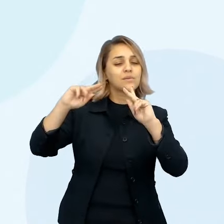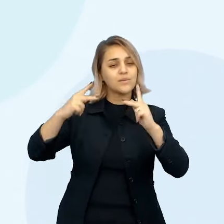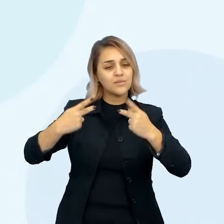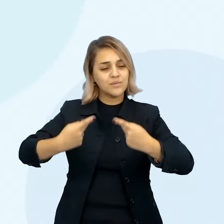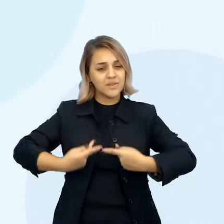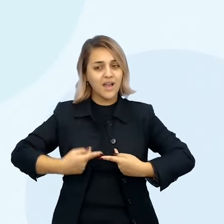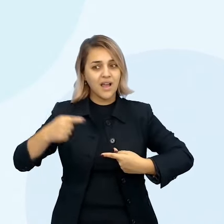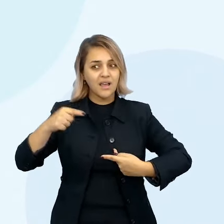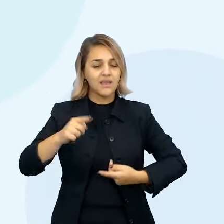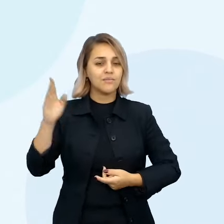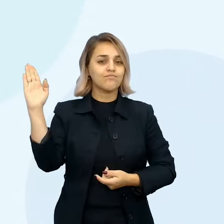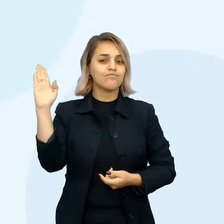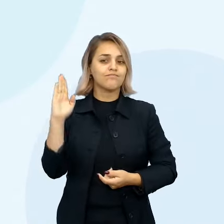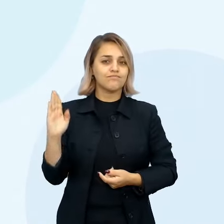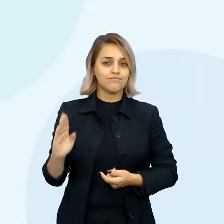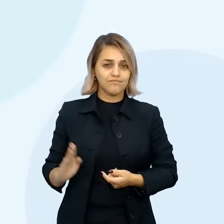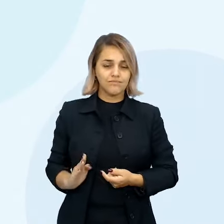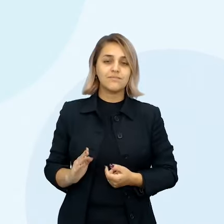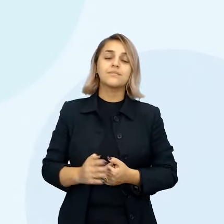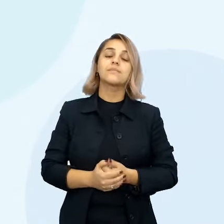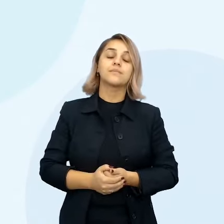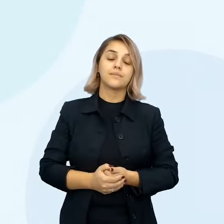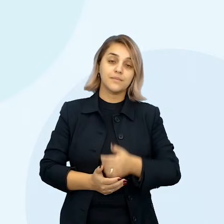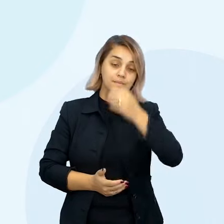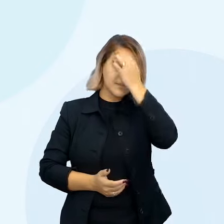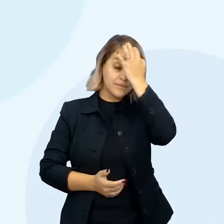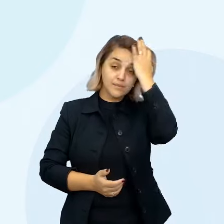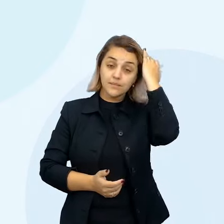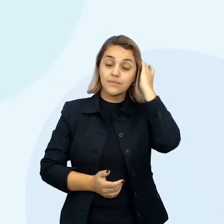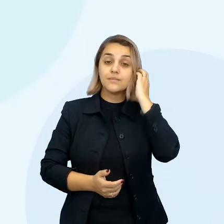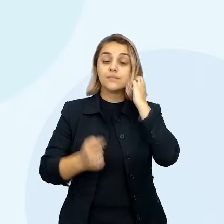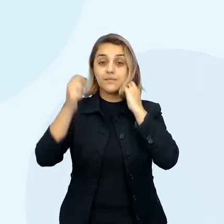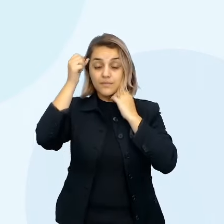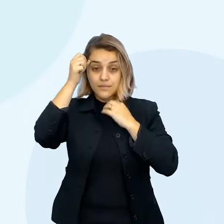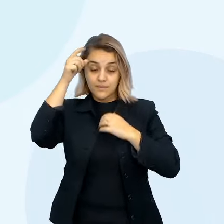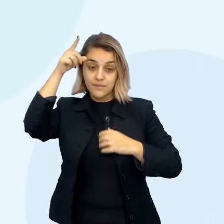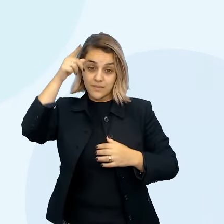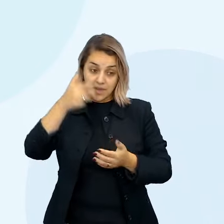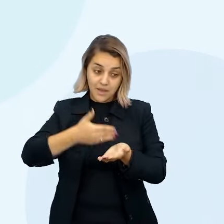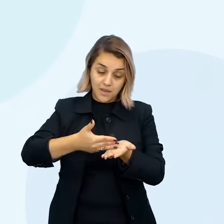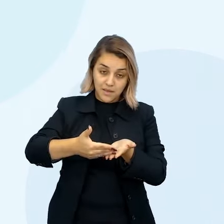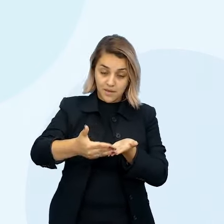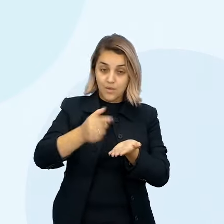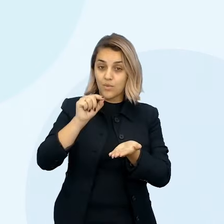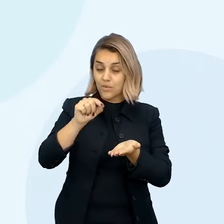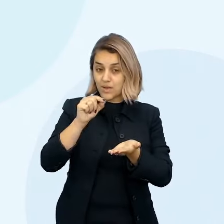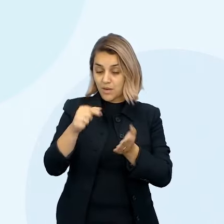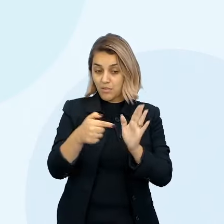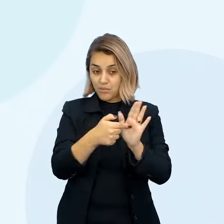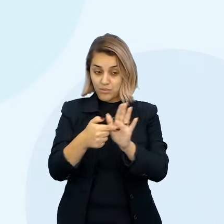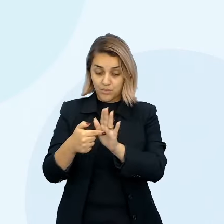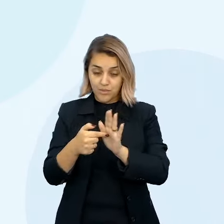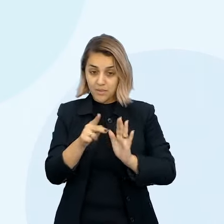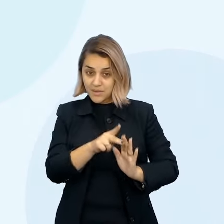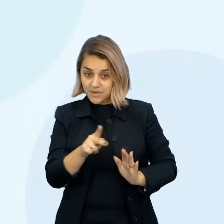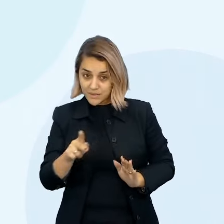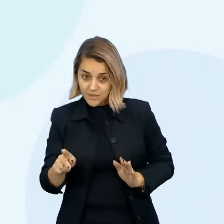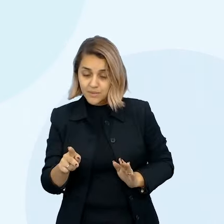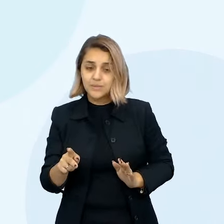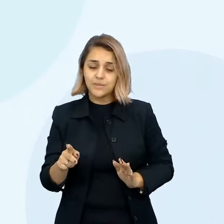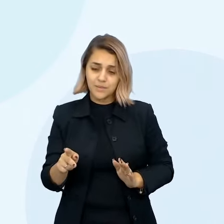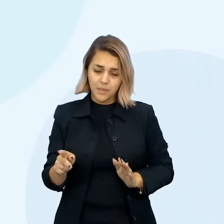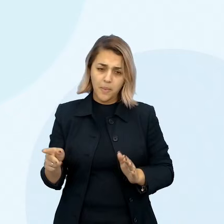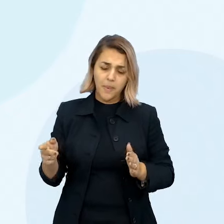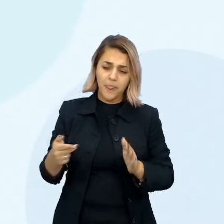Humano no Brasil, tá? Então, a ideia inicial é que o professor apresente para os estudantes, né,